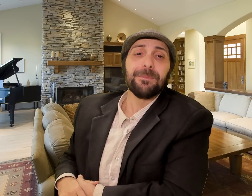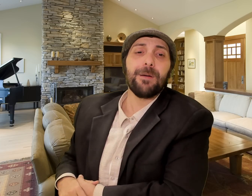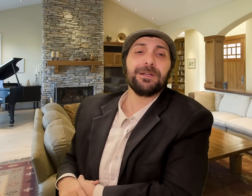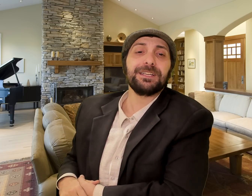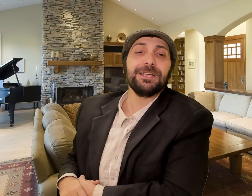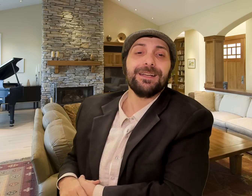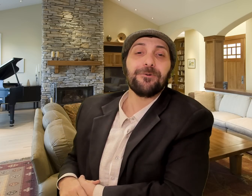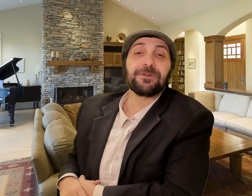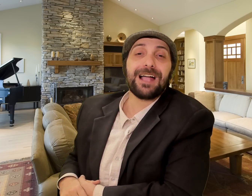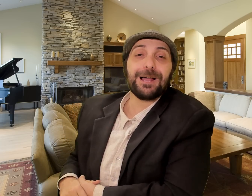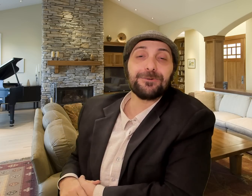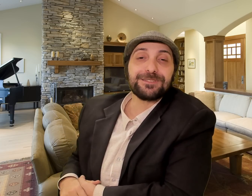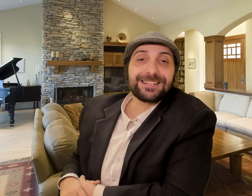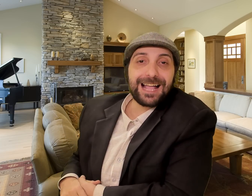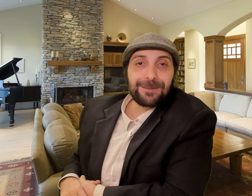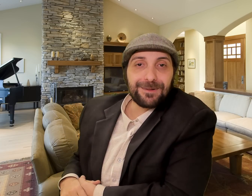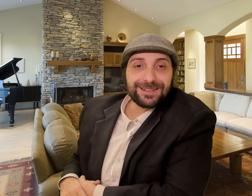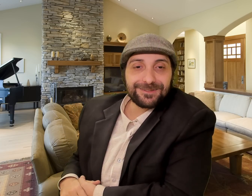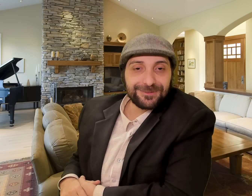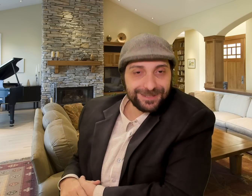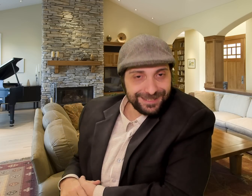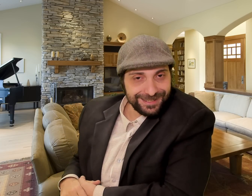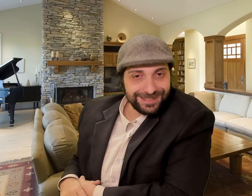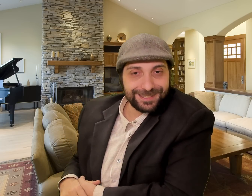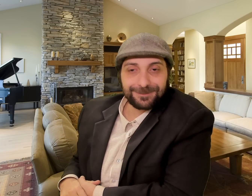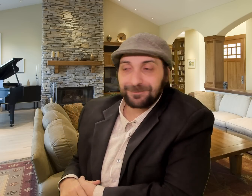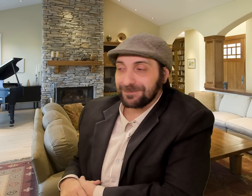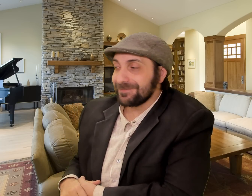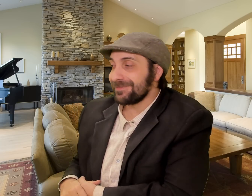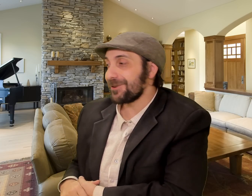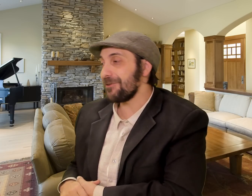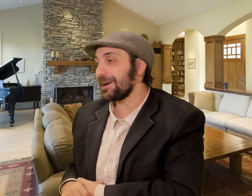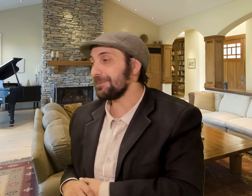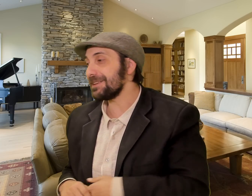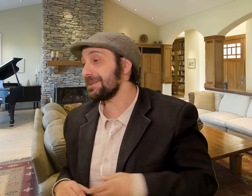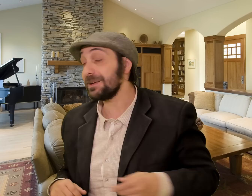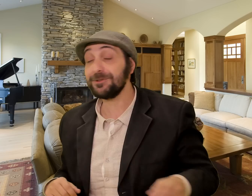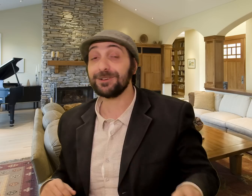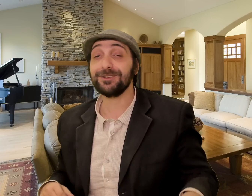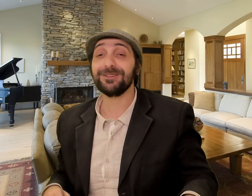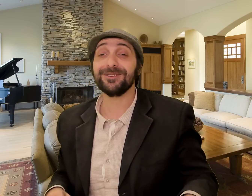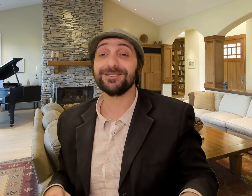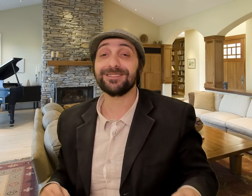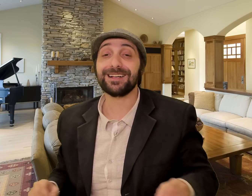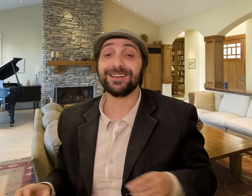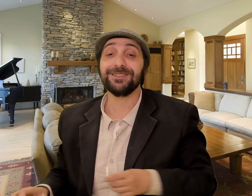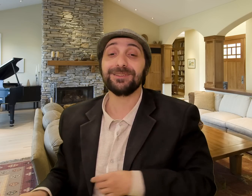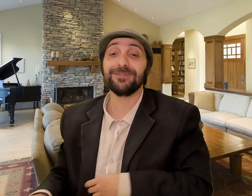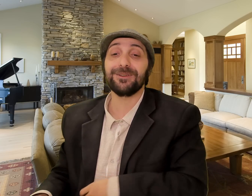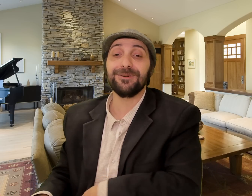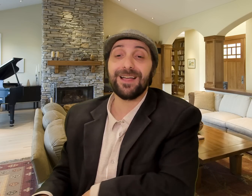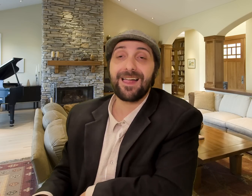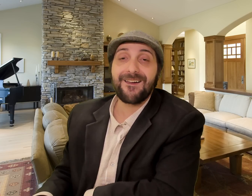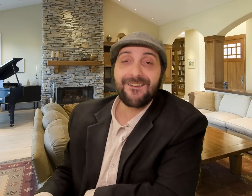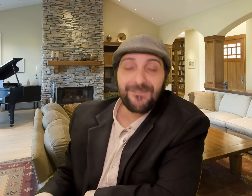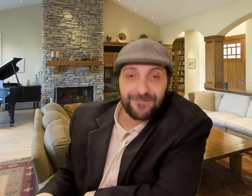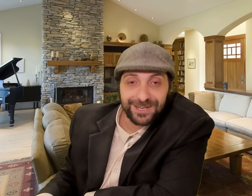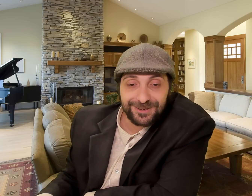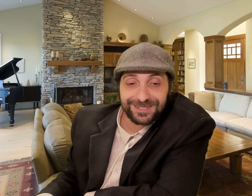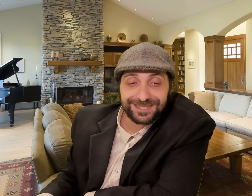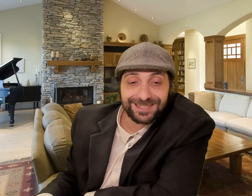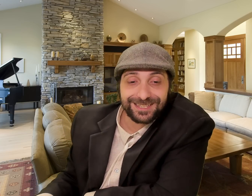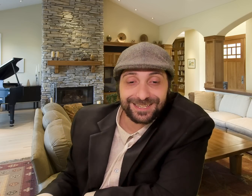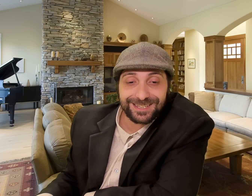amiga que o Carlos gaba foi convocado para sempre no Rio Grande do Norte acredito que ele falou